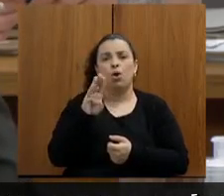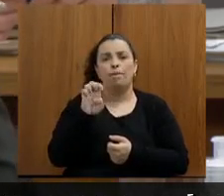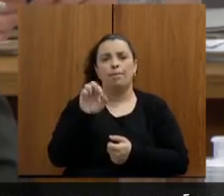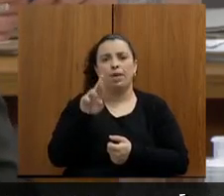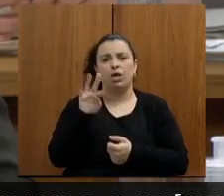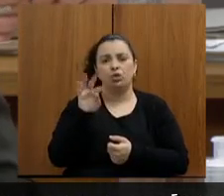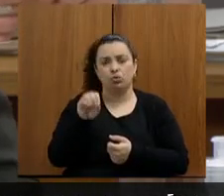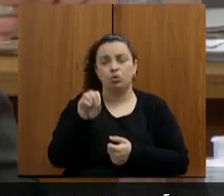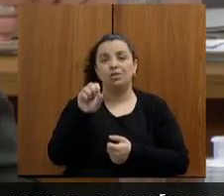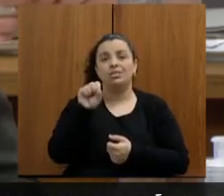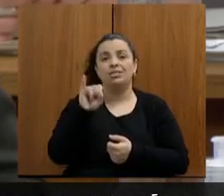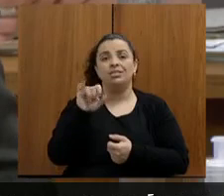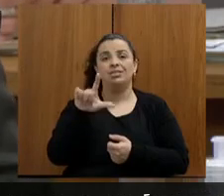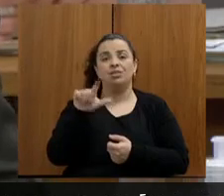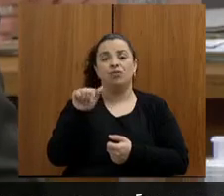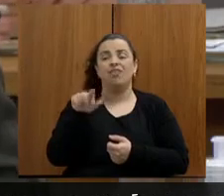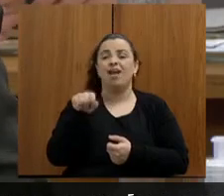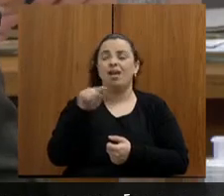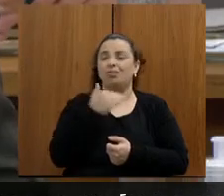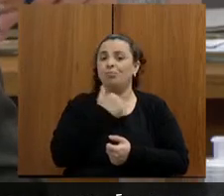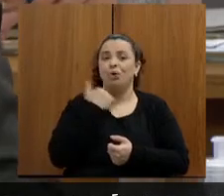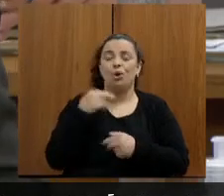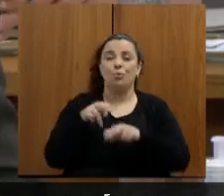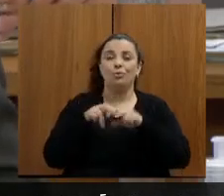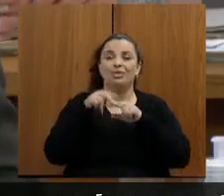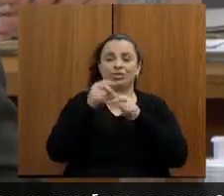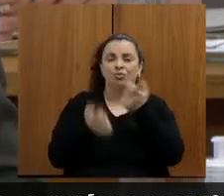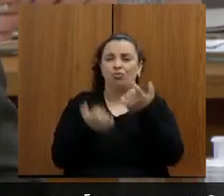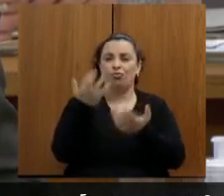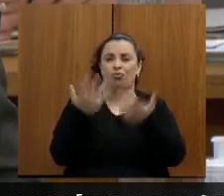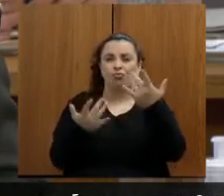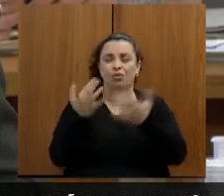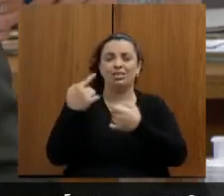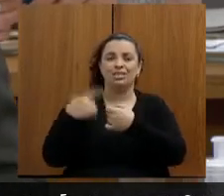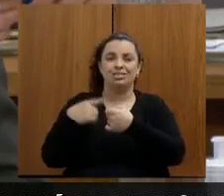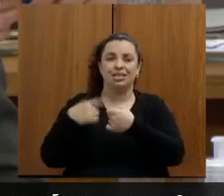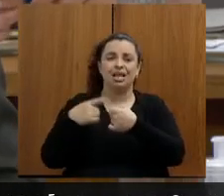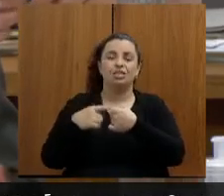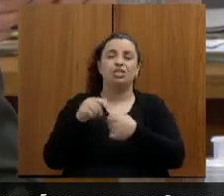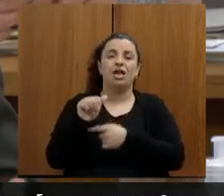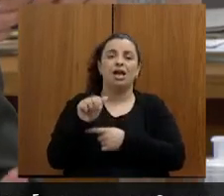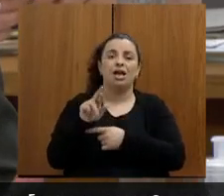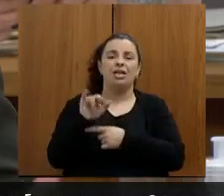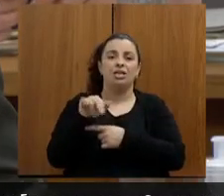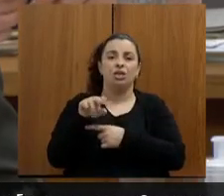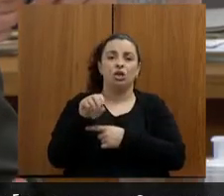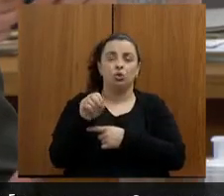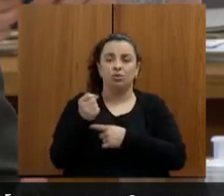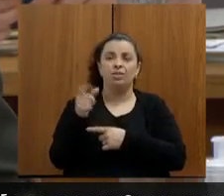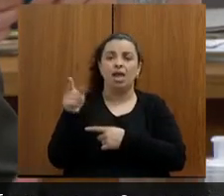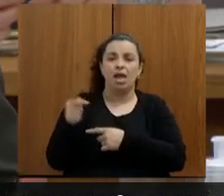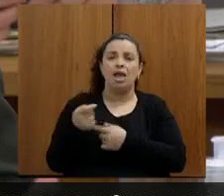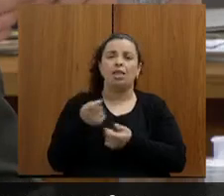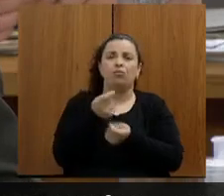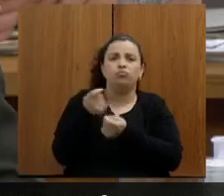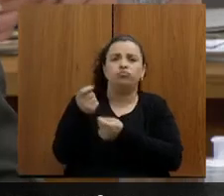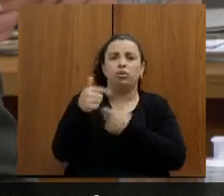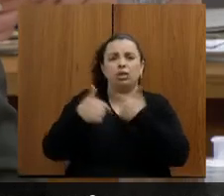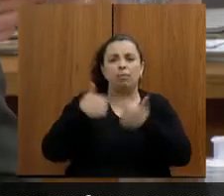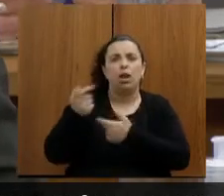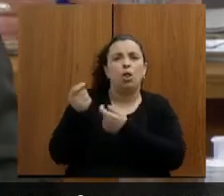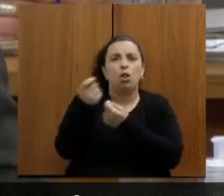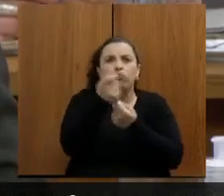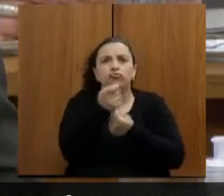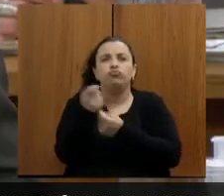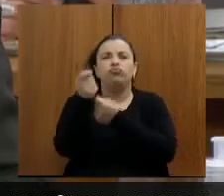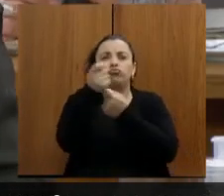em um incêndio em vegetação na cidade de Arinos enquanto estava em um combate em incêndio